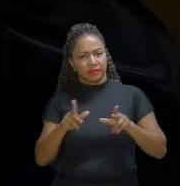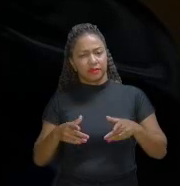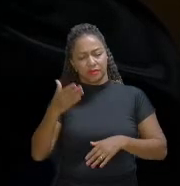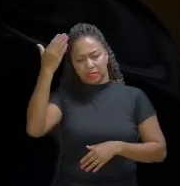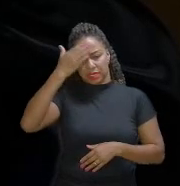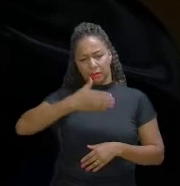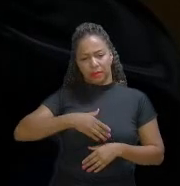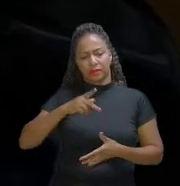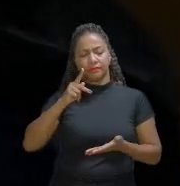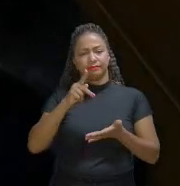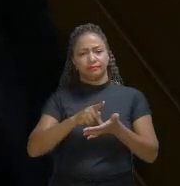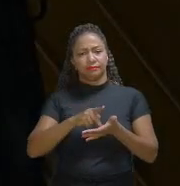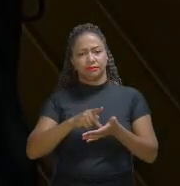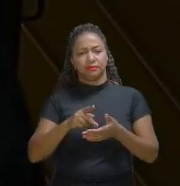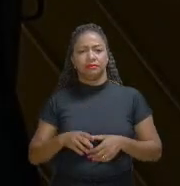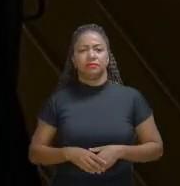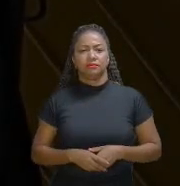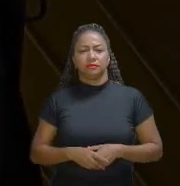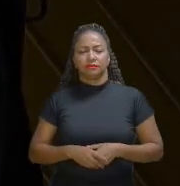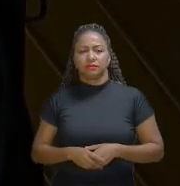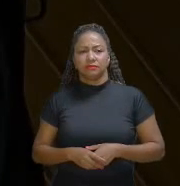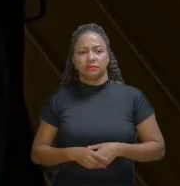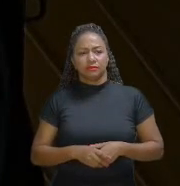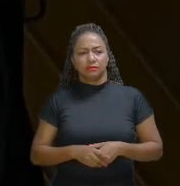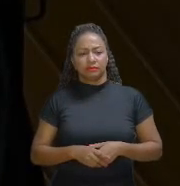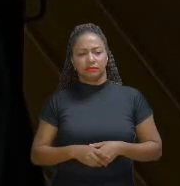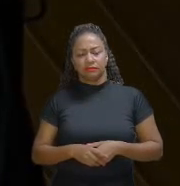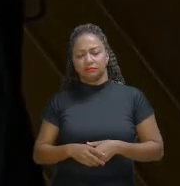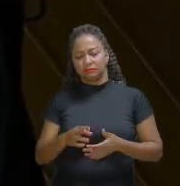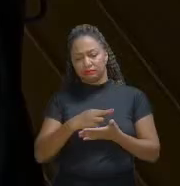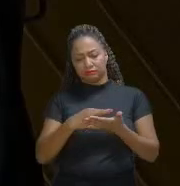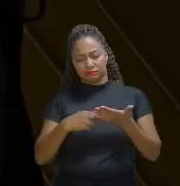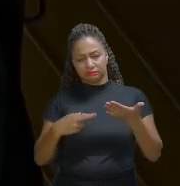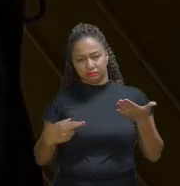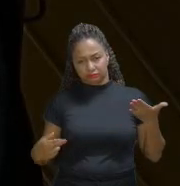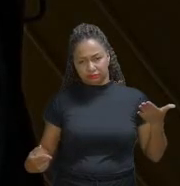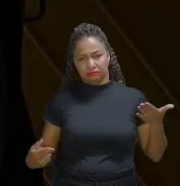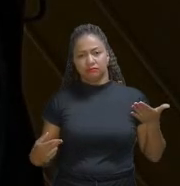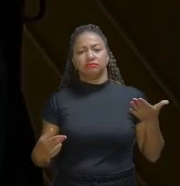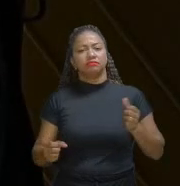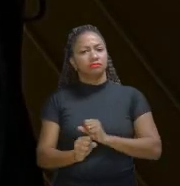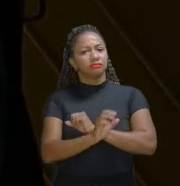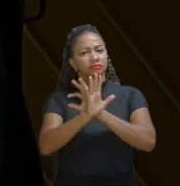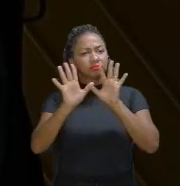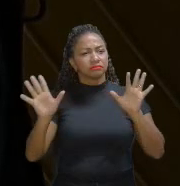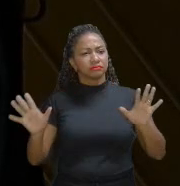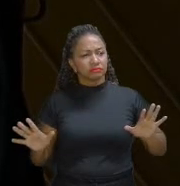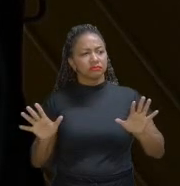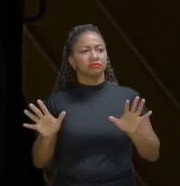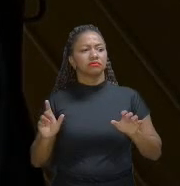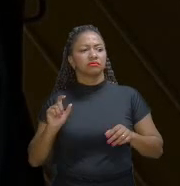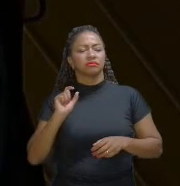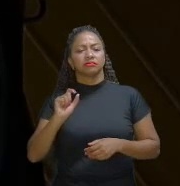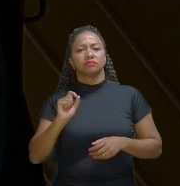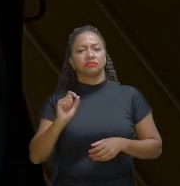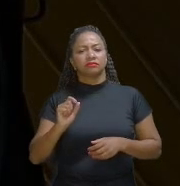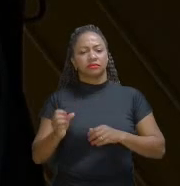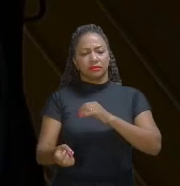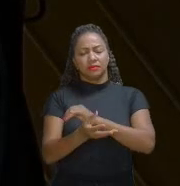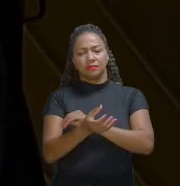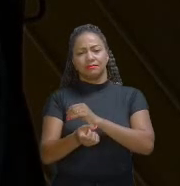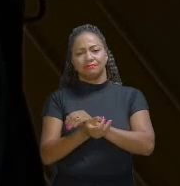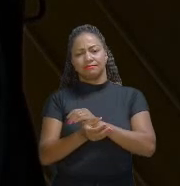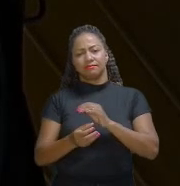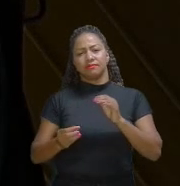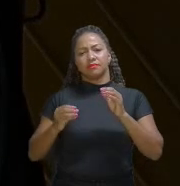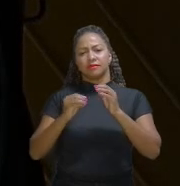probatório do caso concreto. A redação expressa da súmula é clara ao assinalar que a fraude à cota